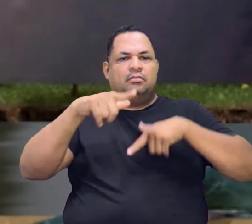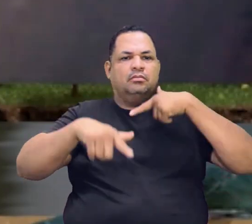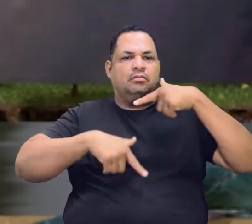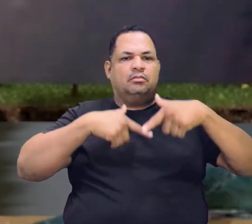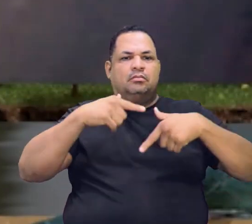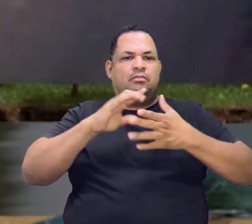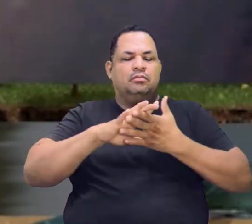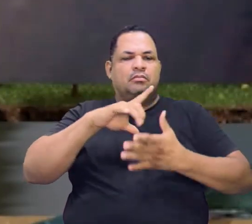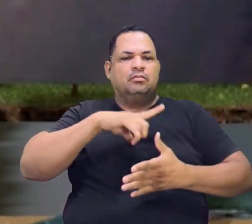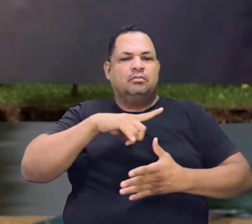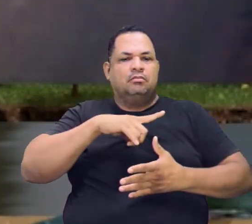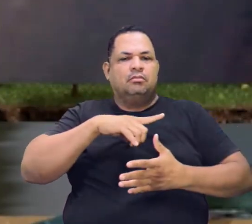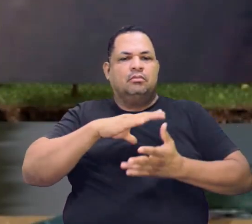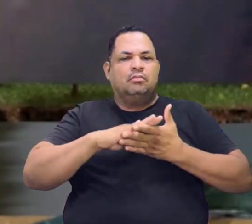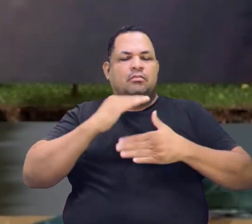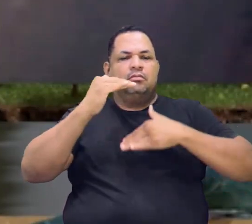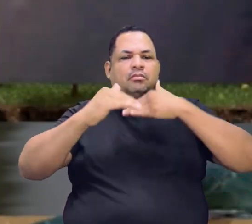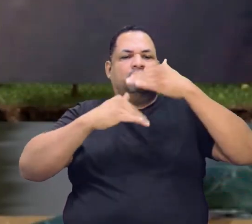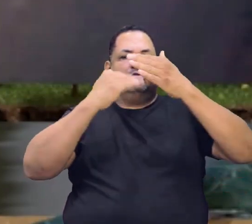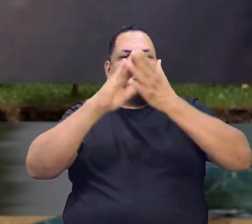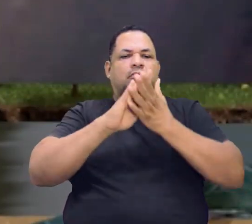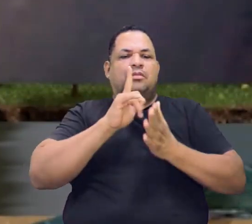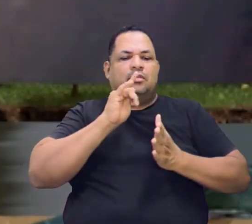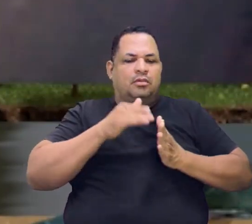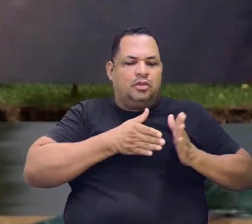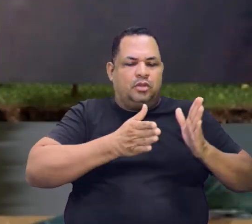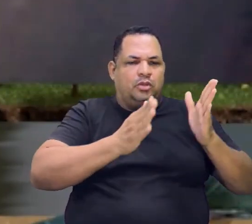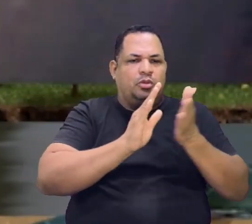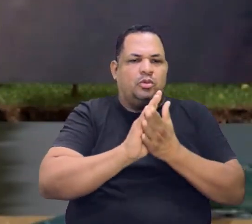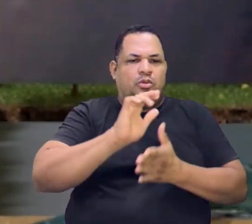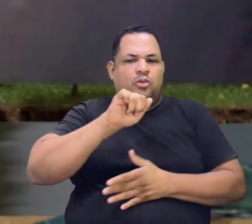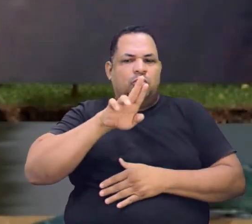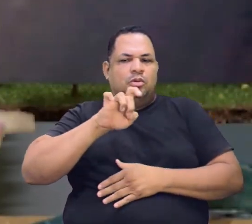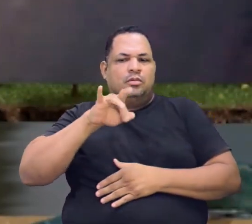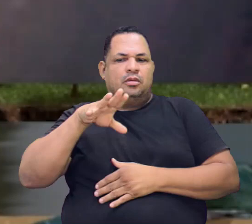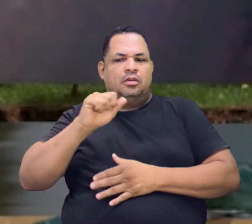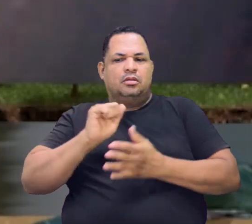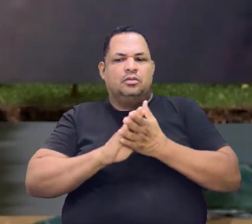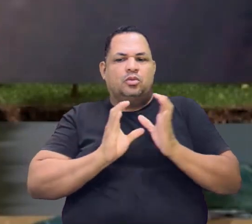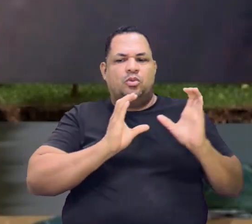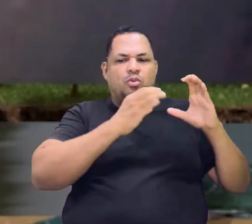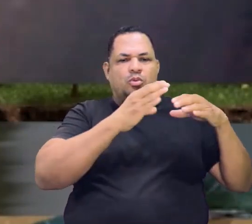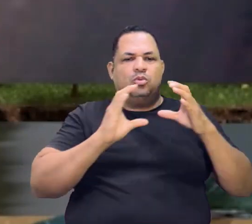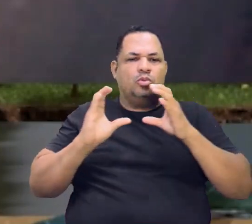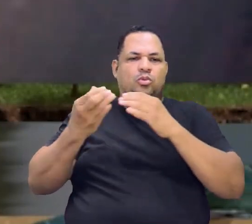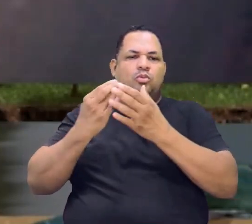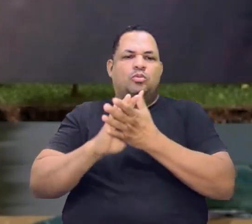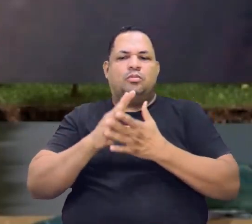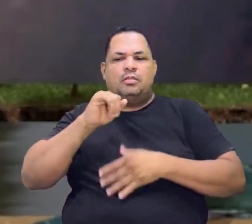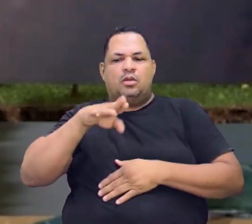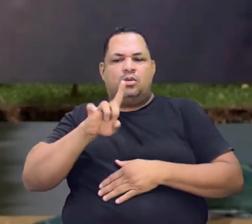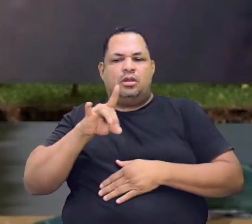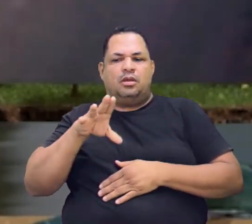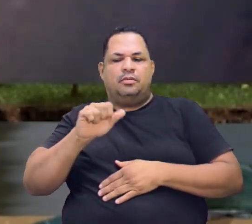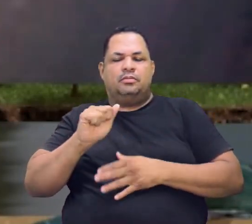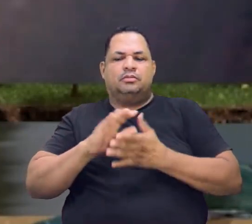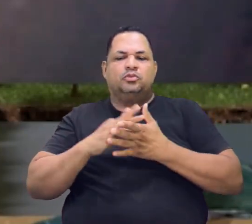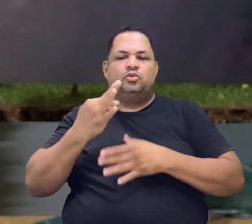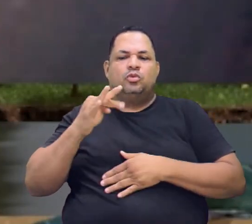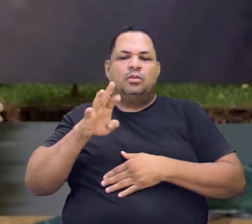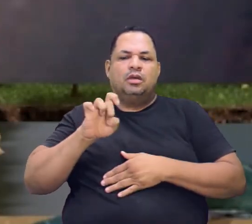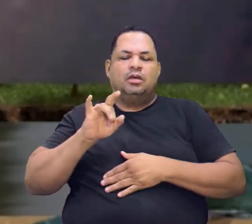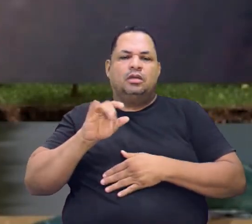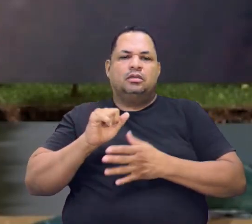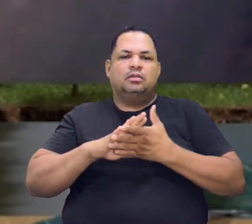teria desenvolvido no Guaporé com as nações Macurapes, Tuparis e